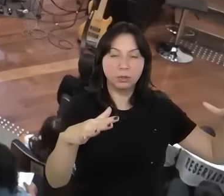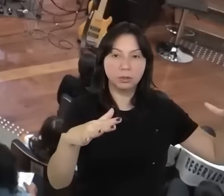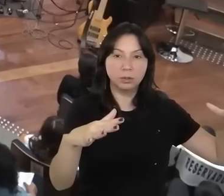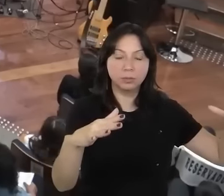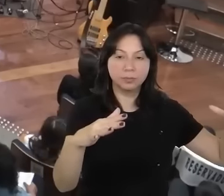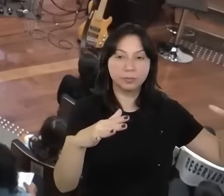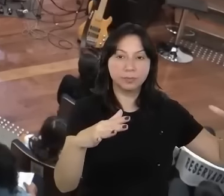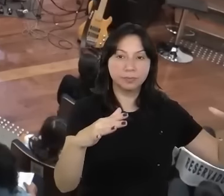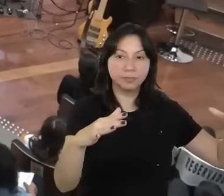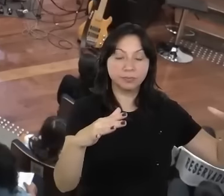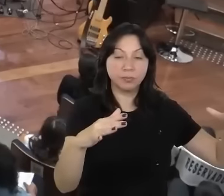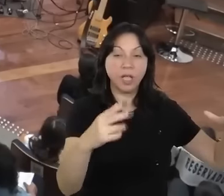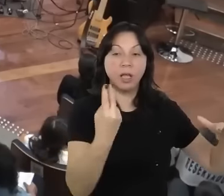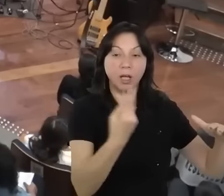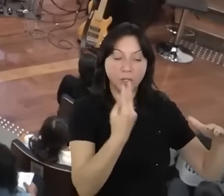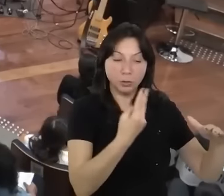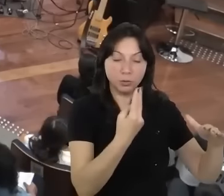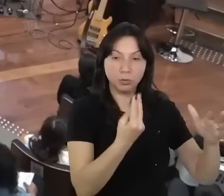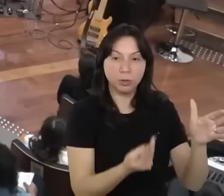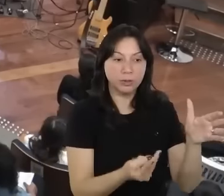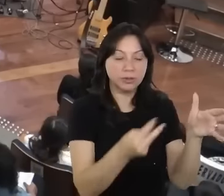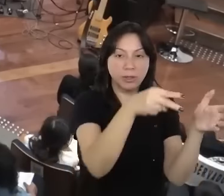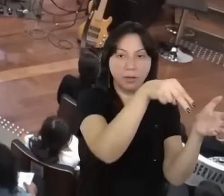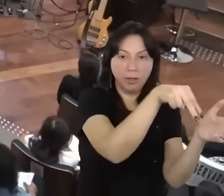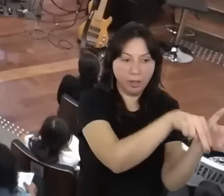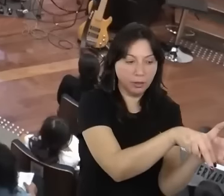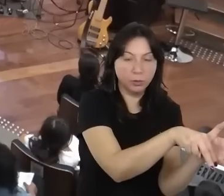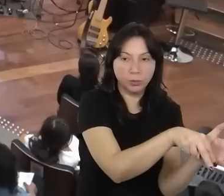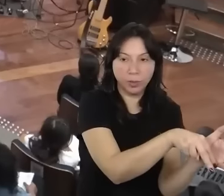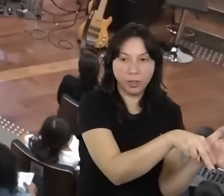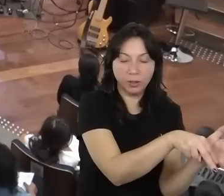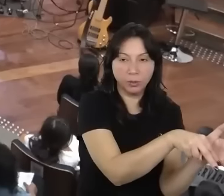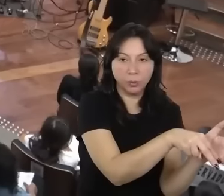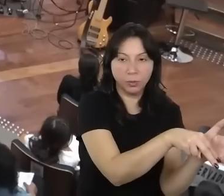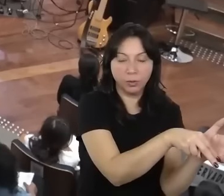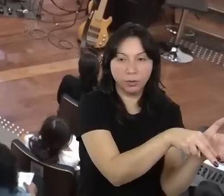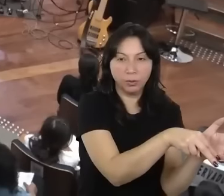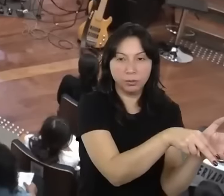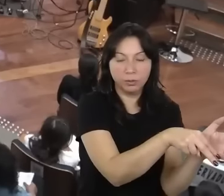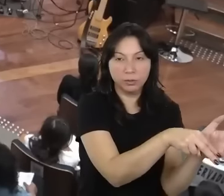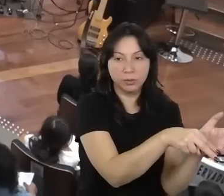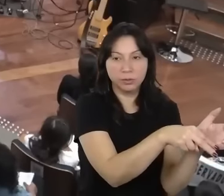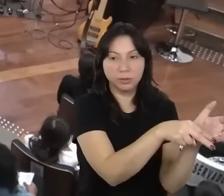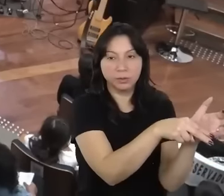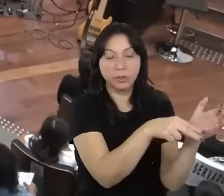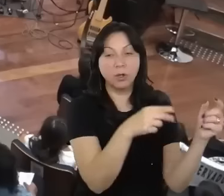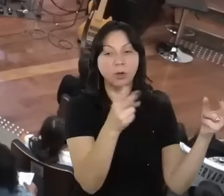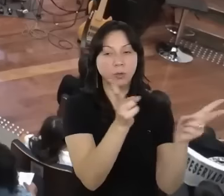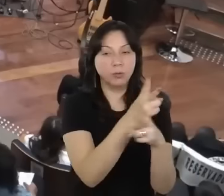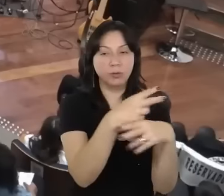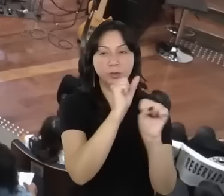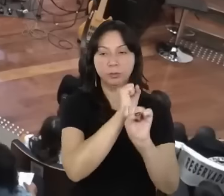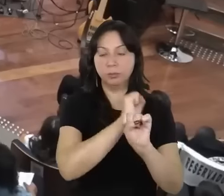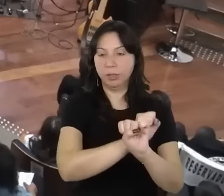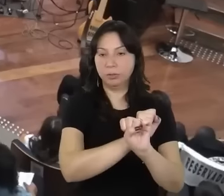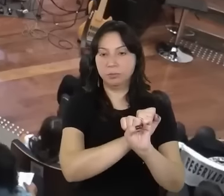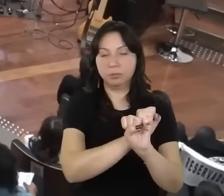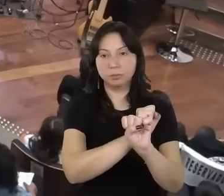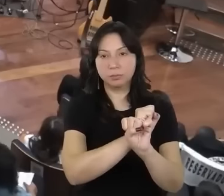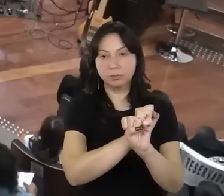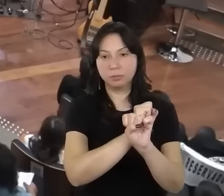e a hora que eles conseguiram entrar no barco a tempestade seess